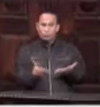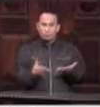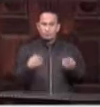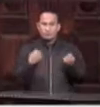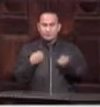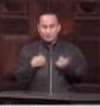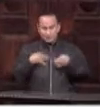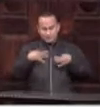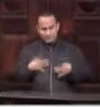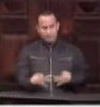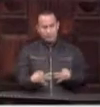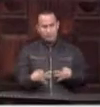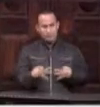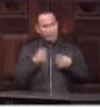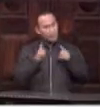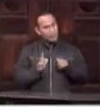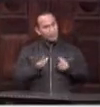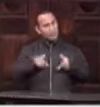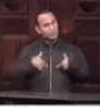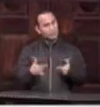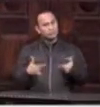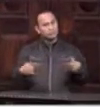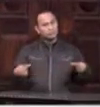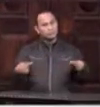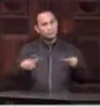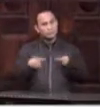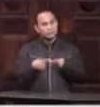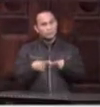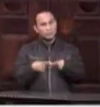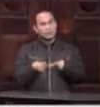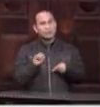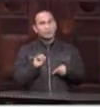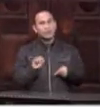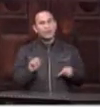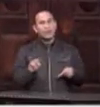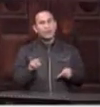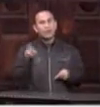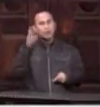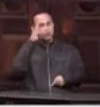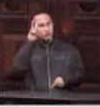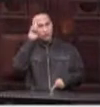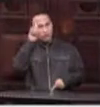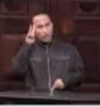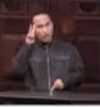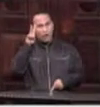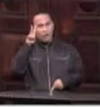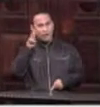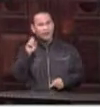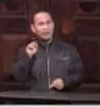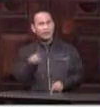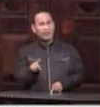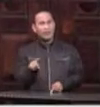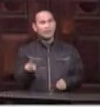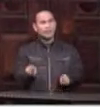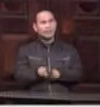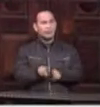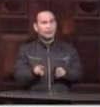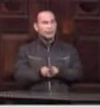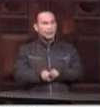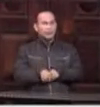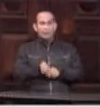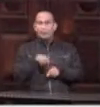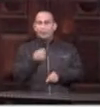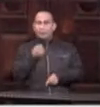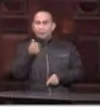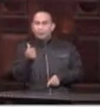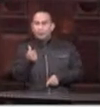acervo tombado pelo Instituto do Patrimônio Histórico Nacional. Isso é um acervo também hoje de toda a